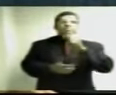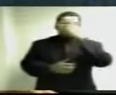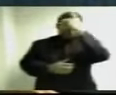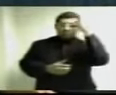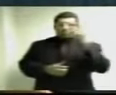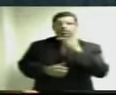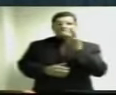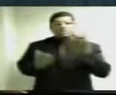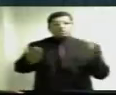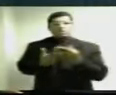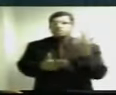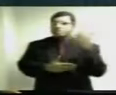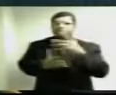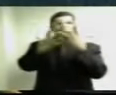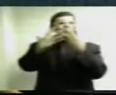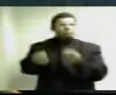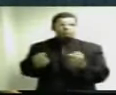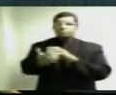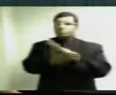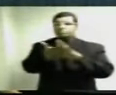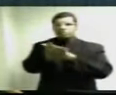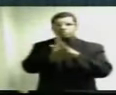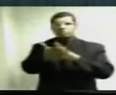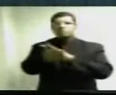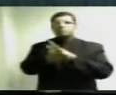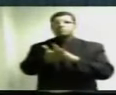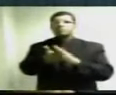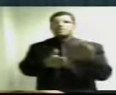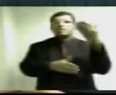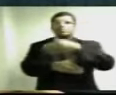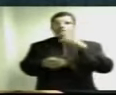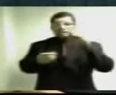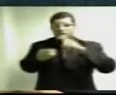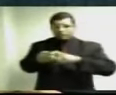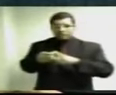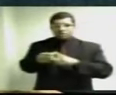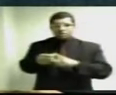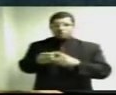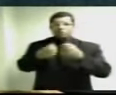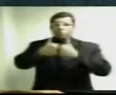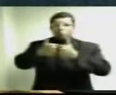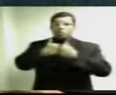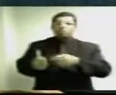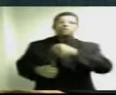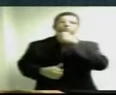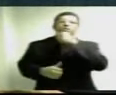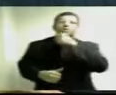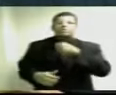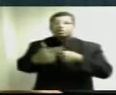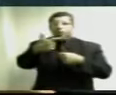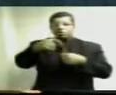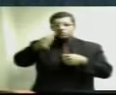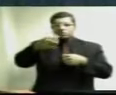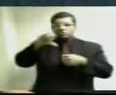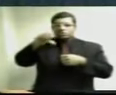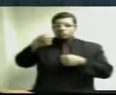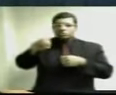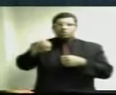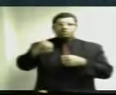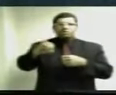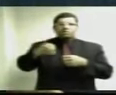povo está dizendo é que ele não aceita passar dentro de um ônibus velho pagando R$ 2,90 de